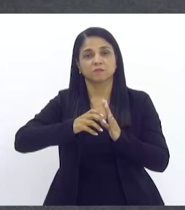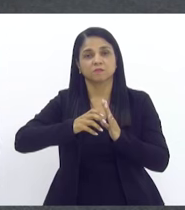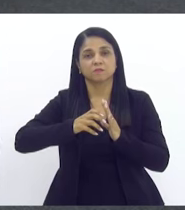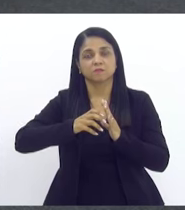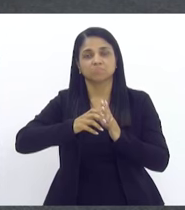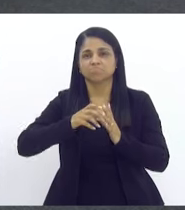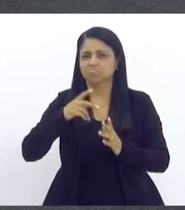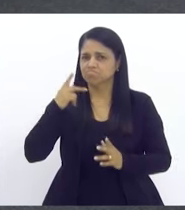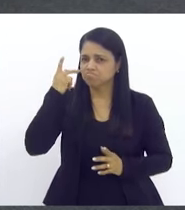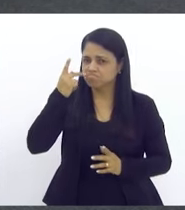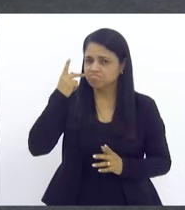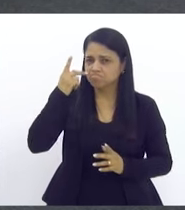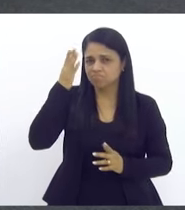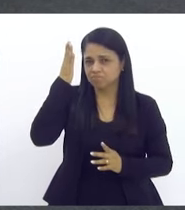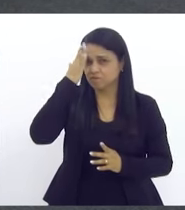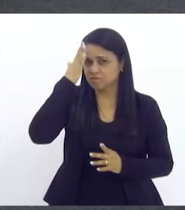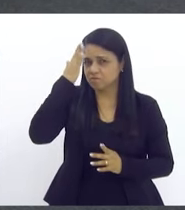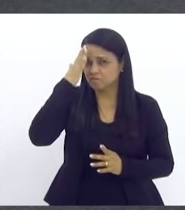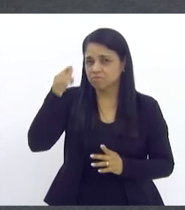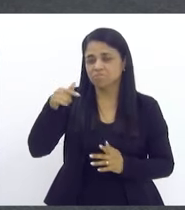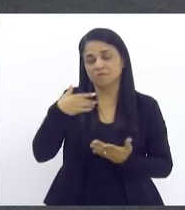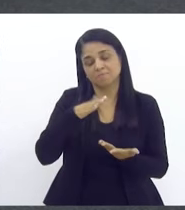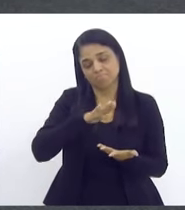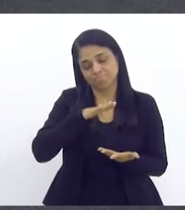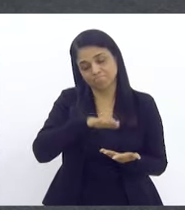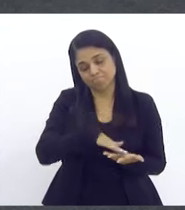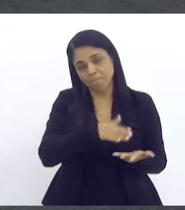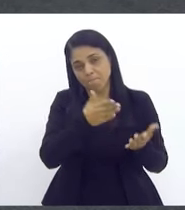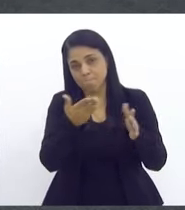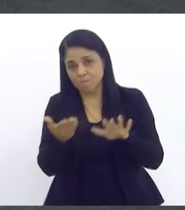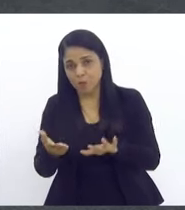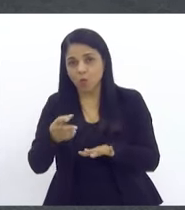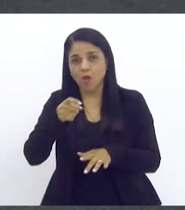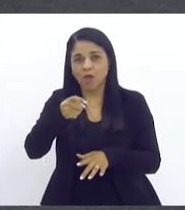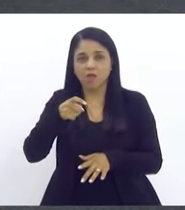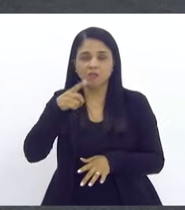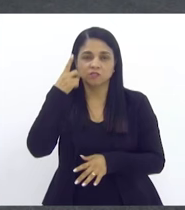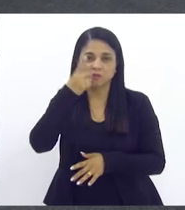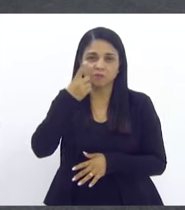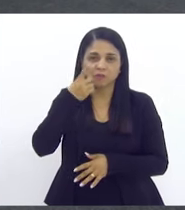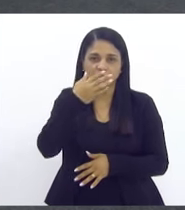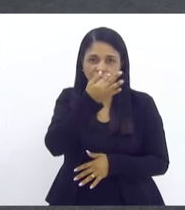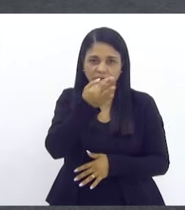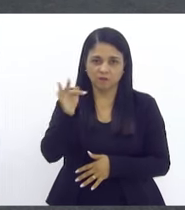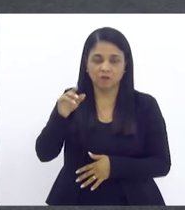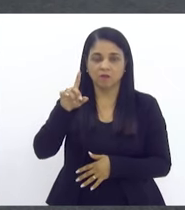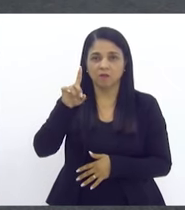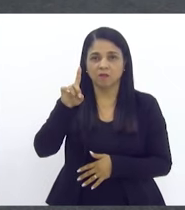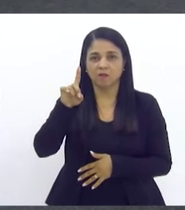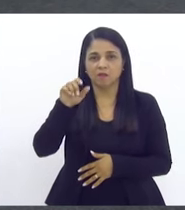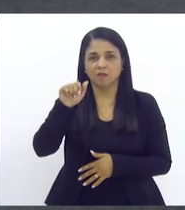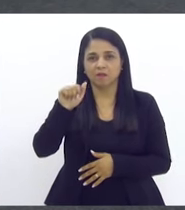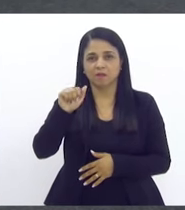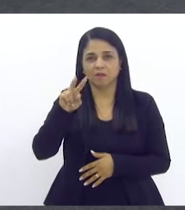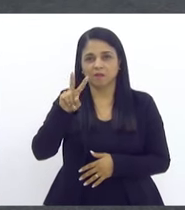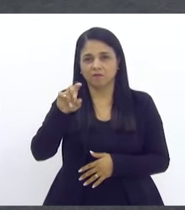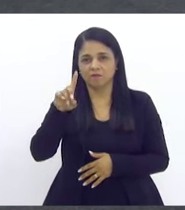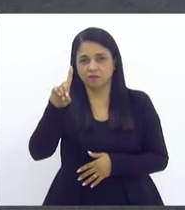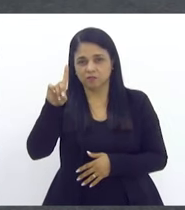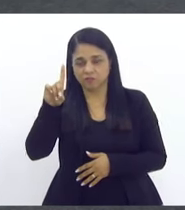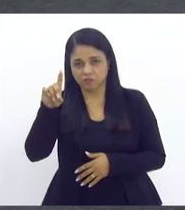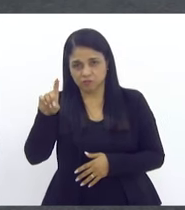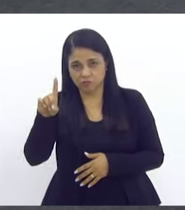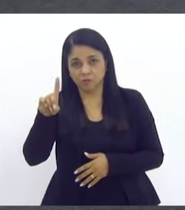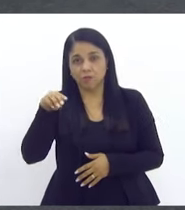na política, mas que, infelizmente, perdemos. Ex-deputado federal, David Miranda, que recebe essa